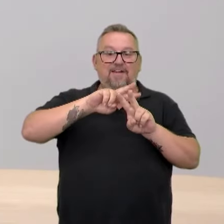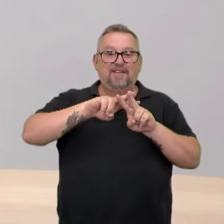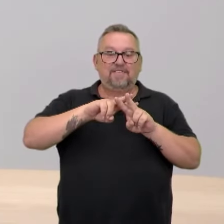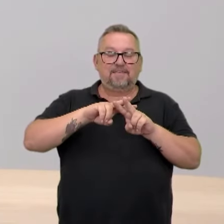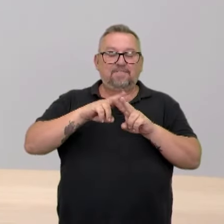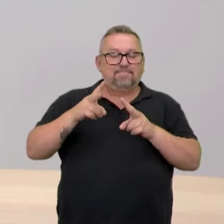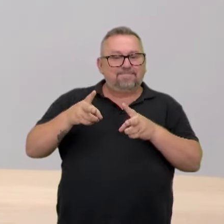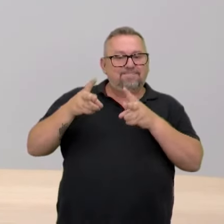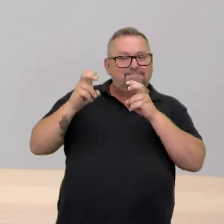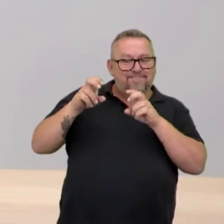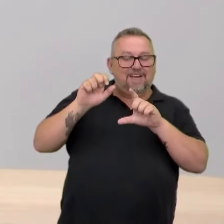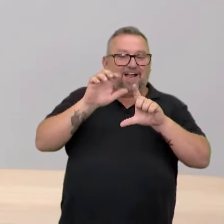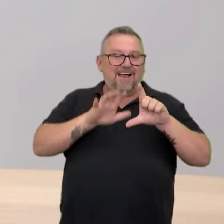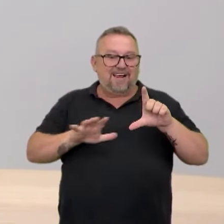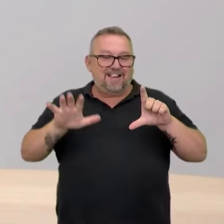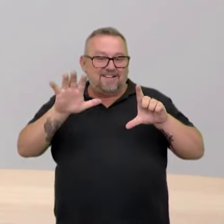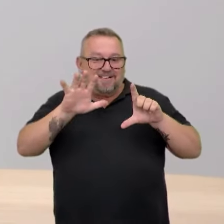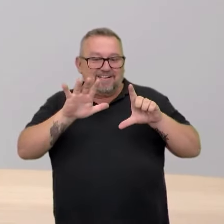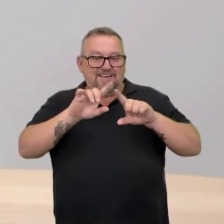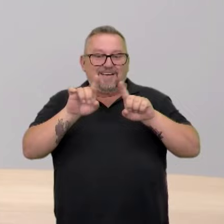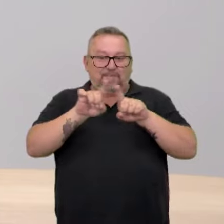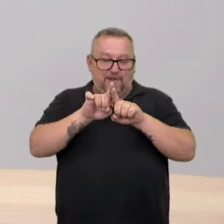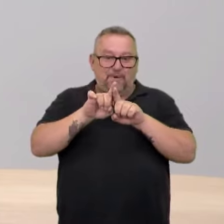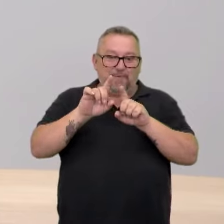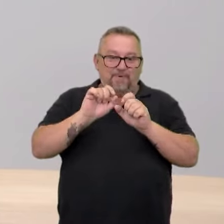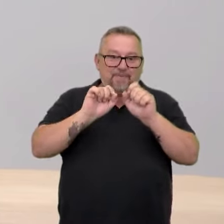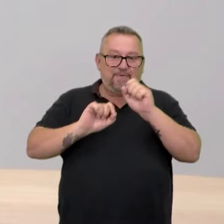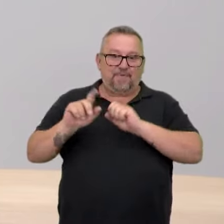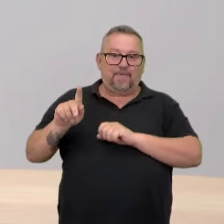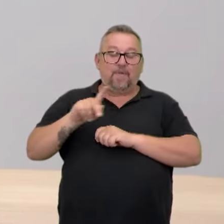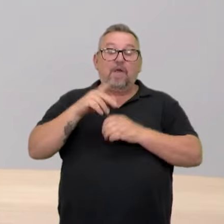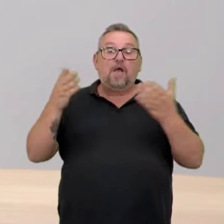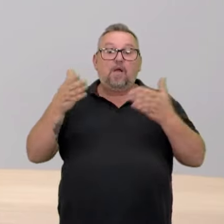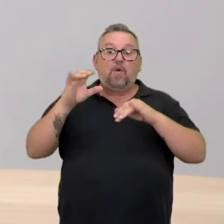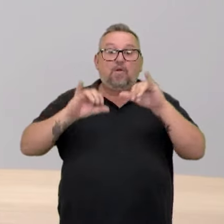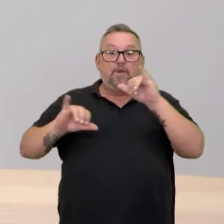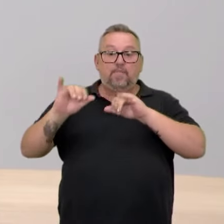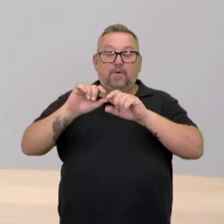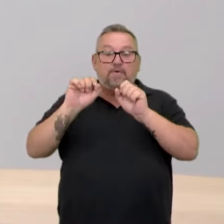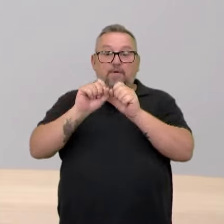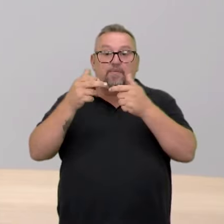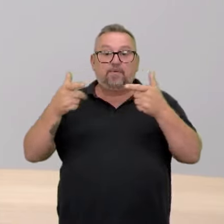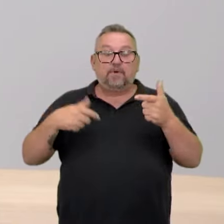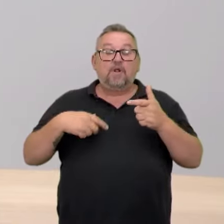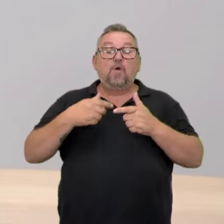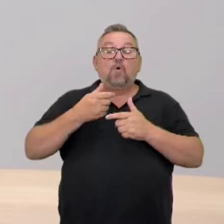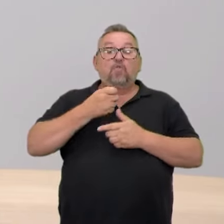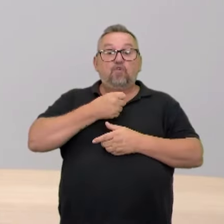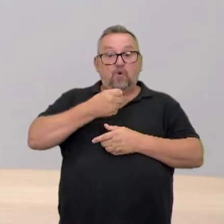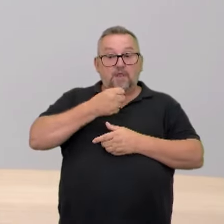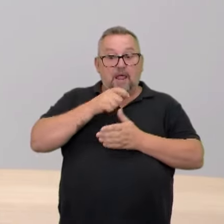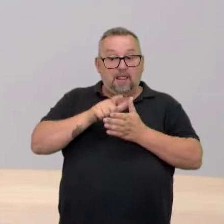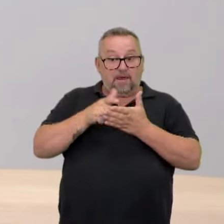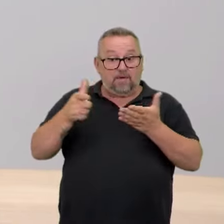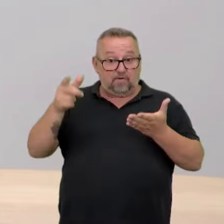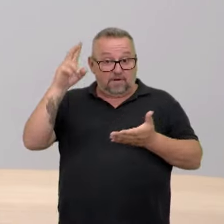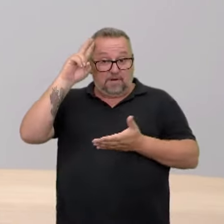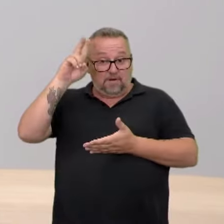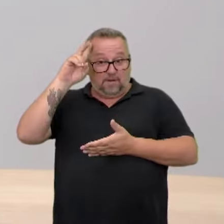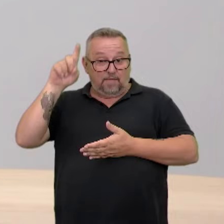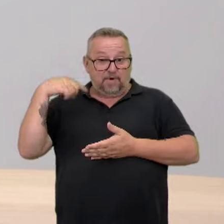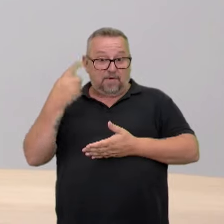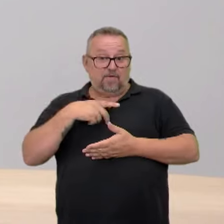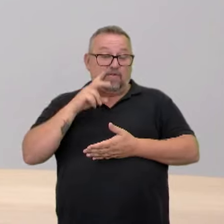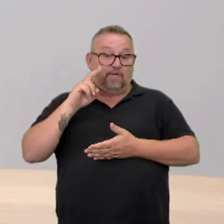na Mídia. Eu sou o professor Mauro Farias, o meu componente é o Laboratório de Produção Jornalística, como vocês sabem. A gente está